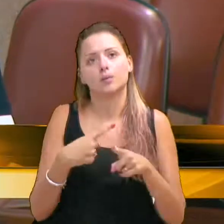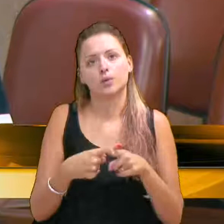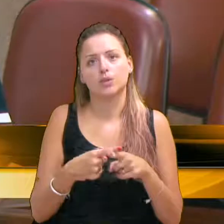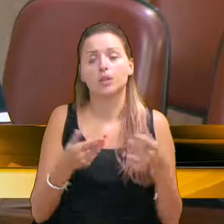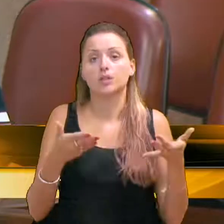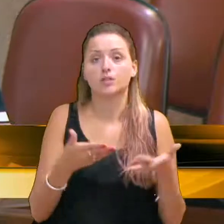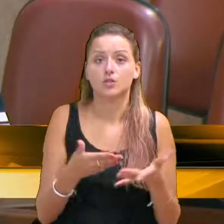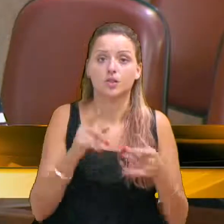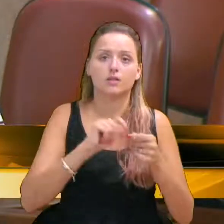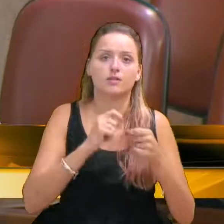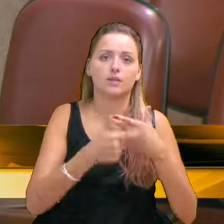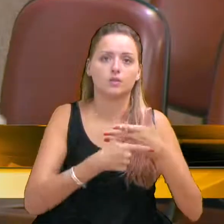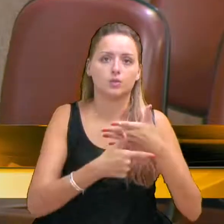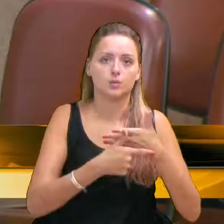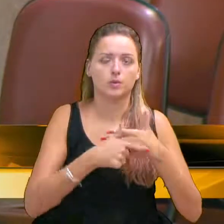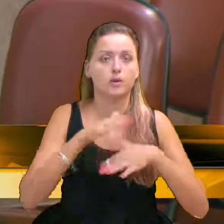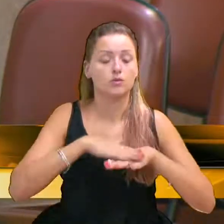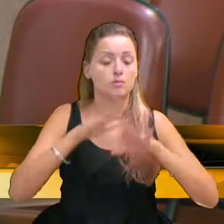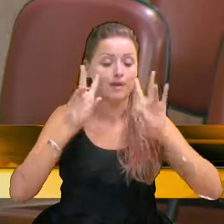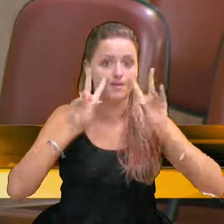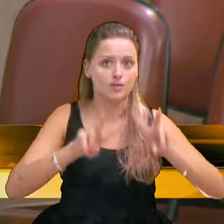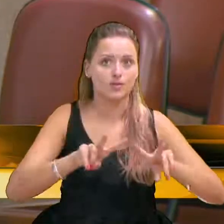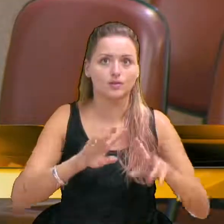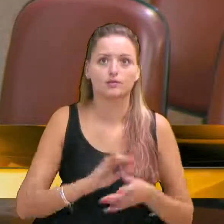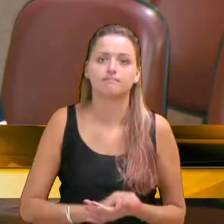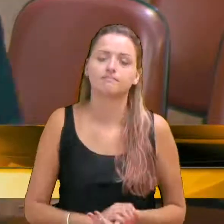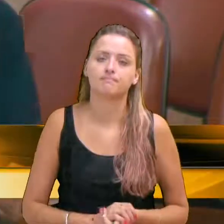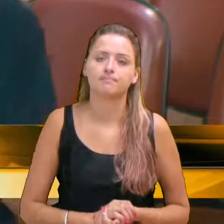já cumpre a função de maior visibilidade.